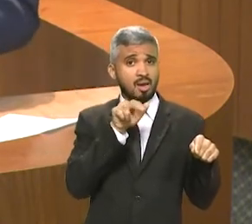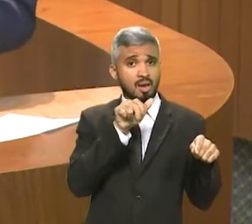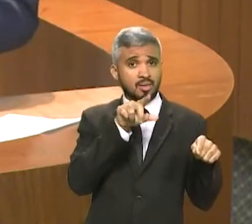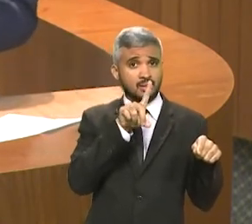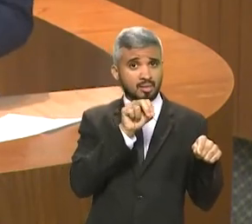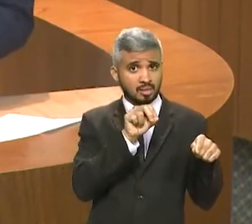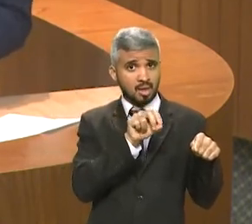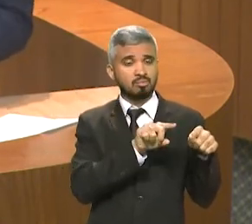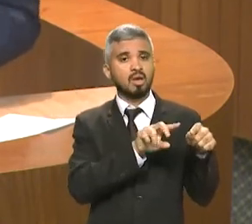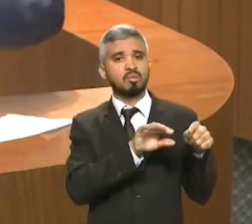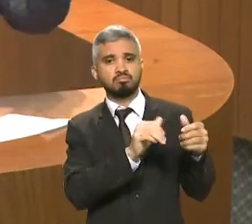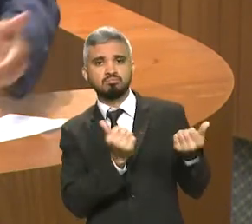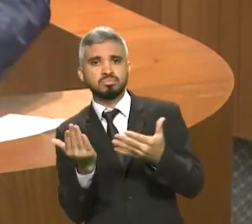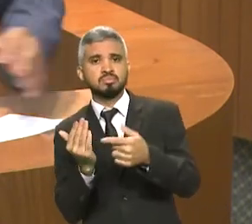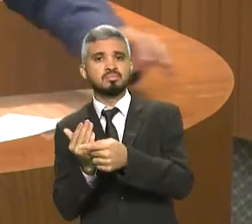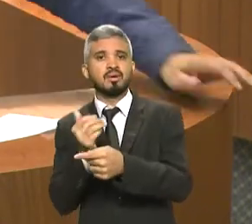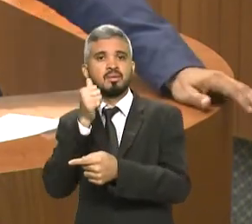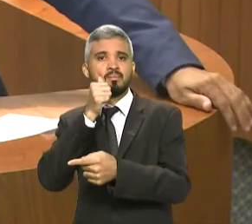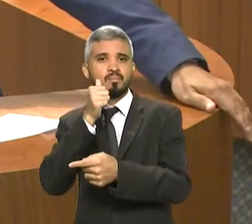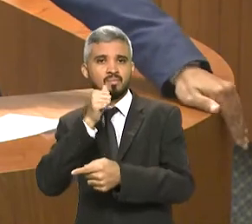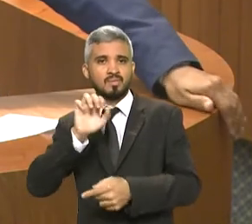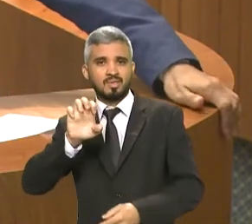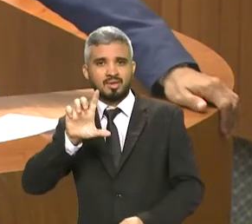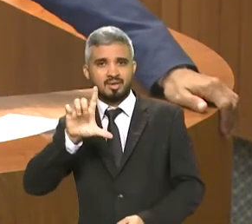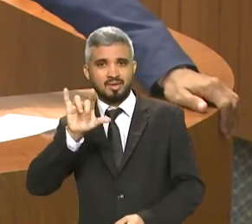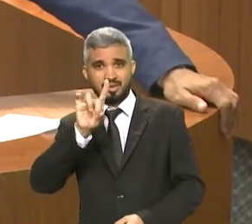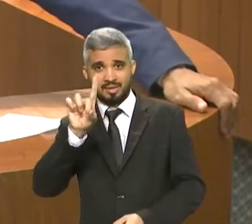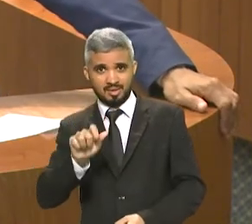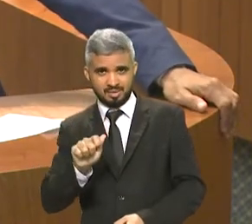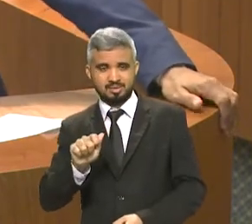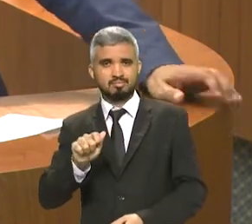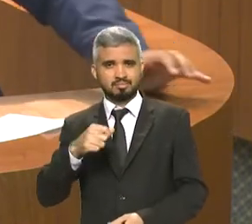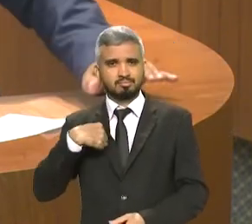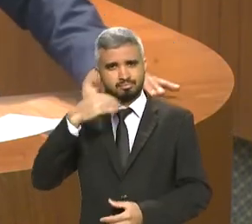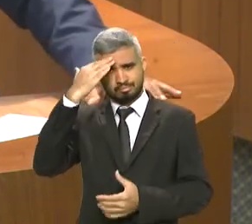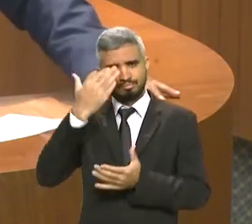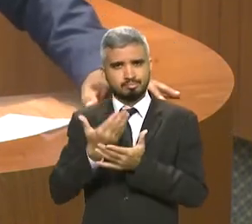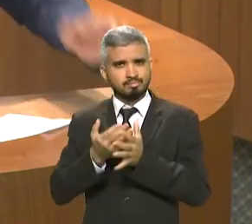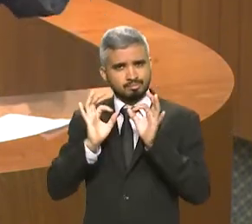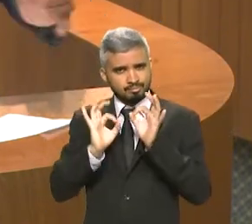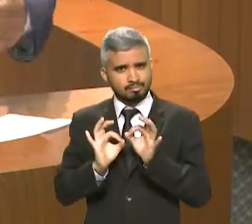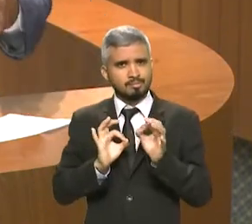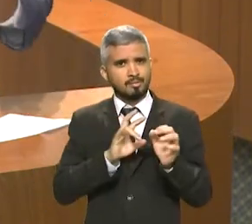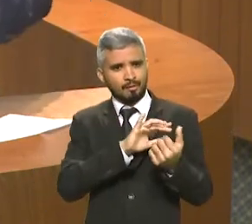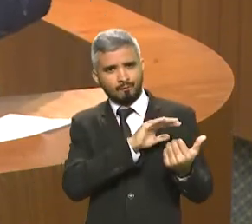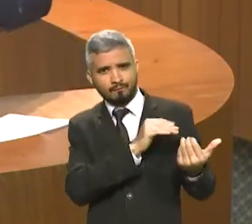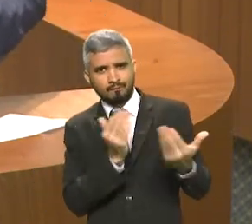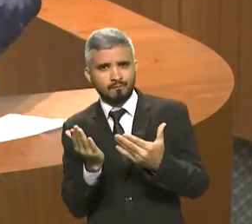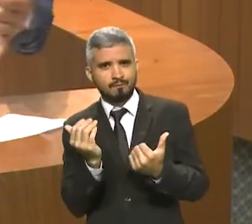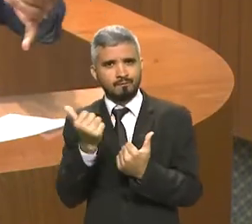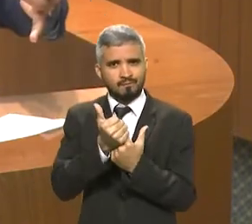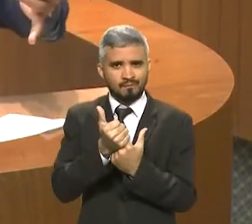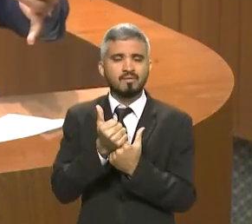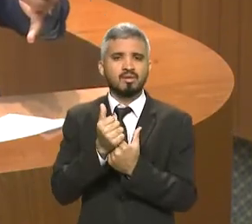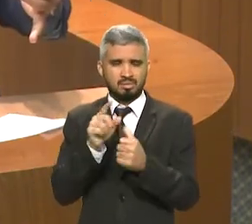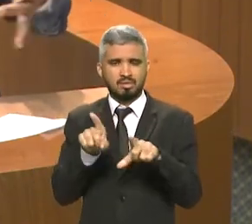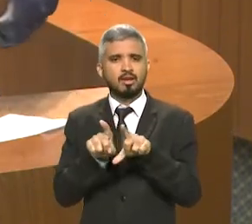conta, que a senhora é competente, é amiga dos professores e vai fazer uma boa gestão em defesa dos professores. Parabéns à professora